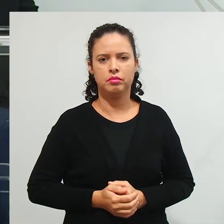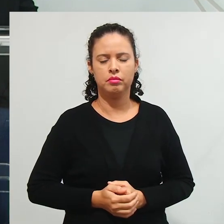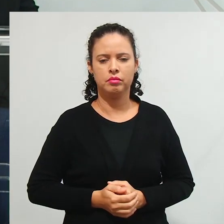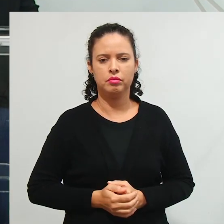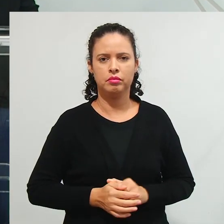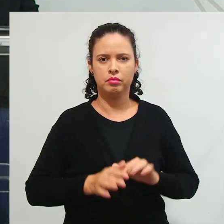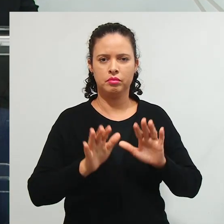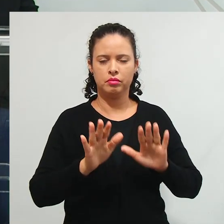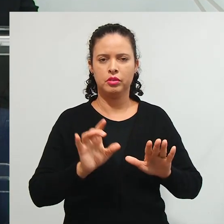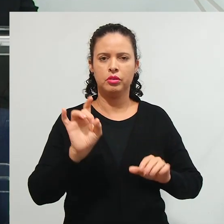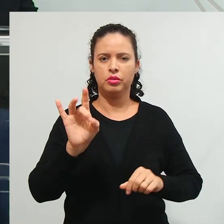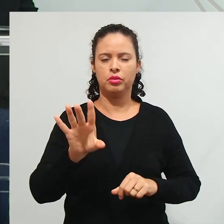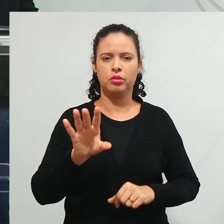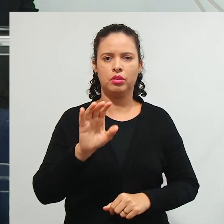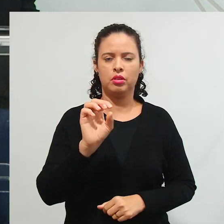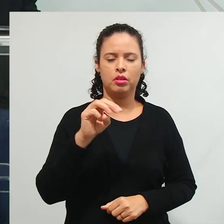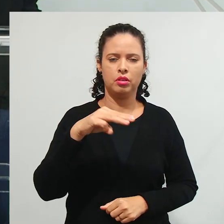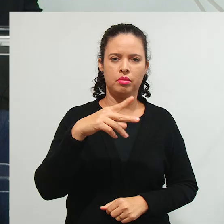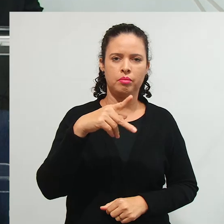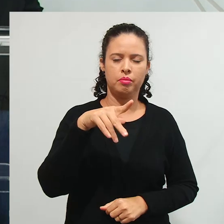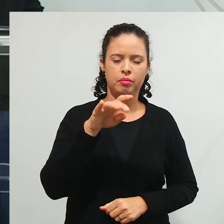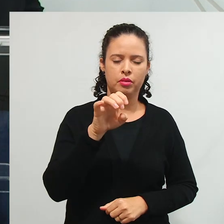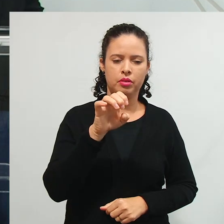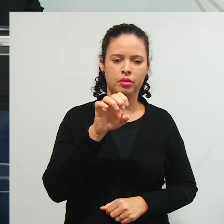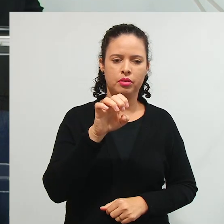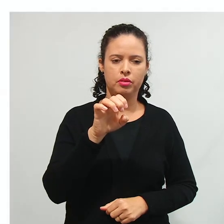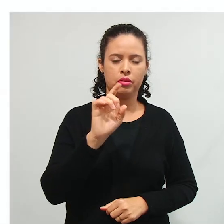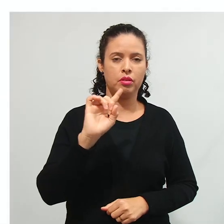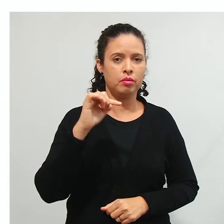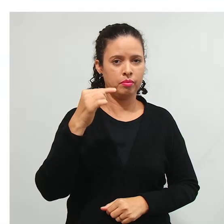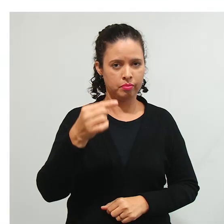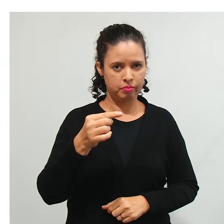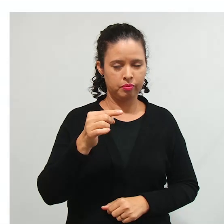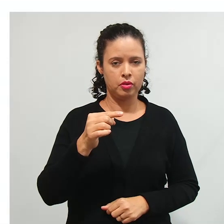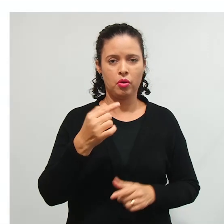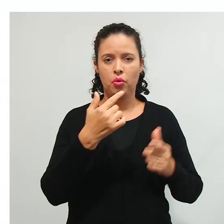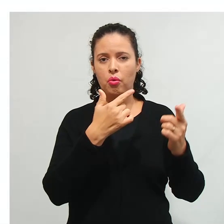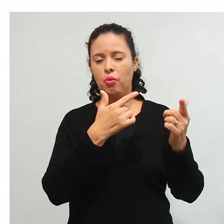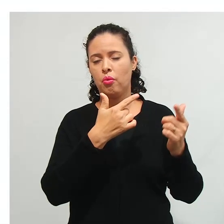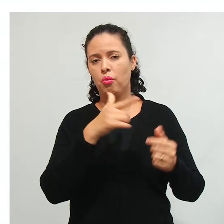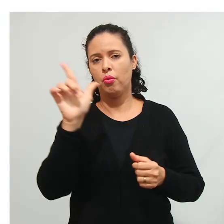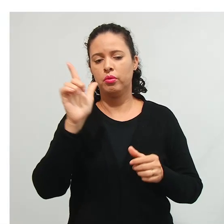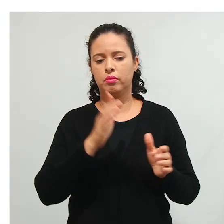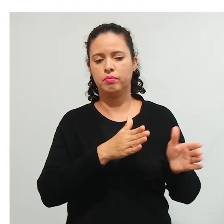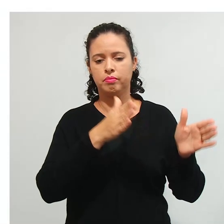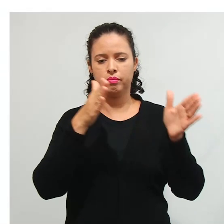parte, só fez um empenho. Agora nós vamos para outra etapa, que é a